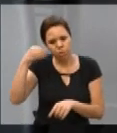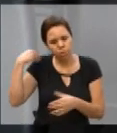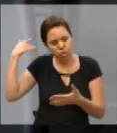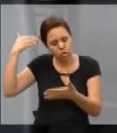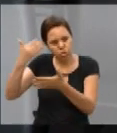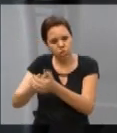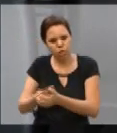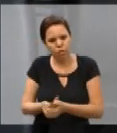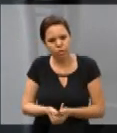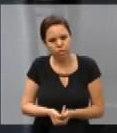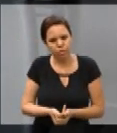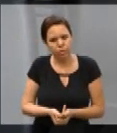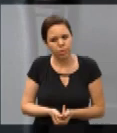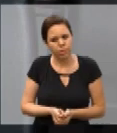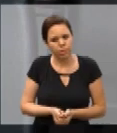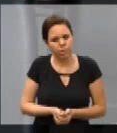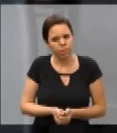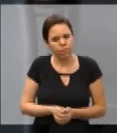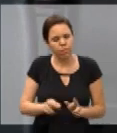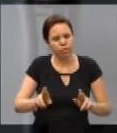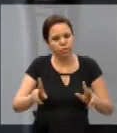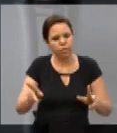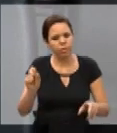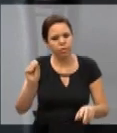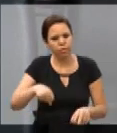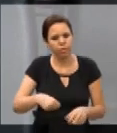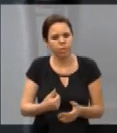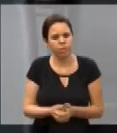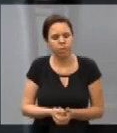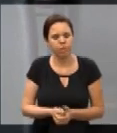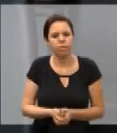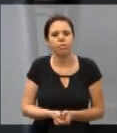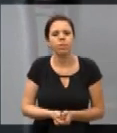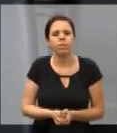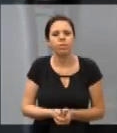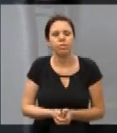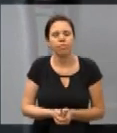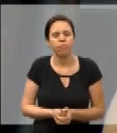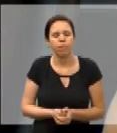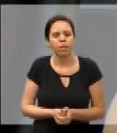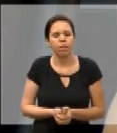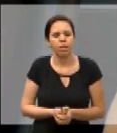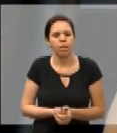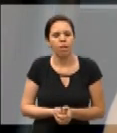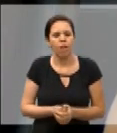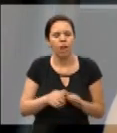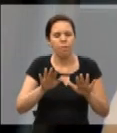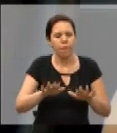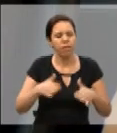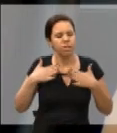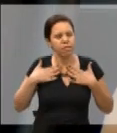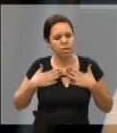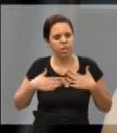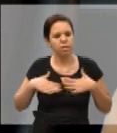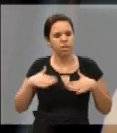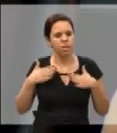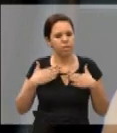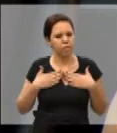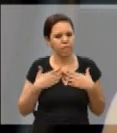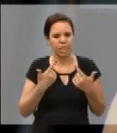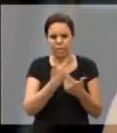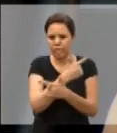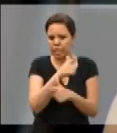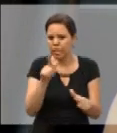né? Então foi diferente, sim, porque ele é mais pacato. Ele não tinha